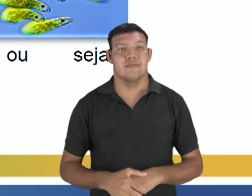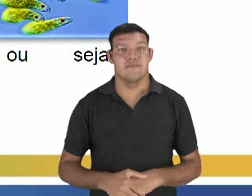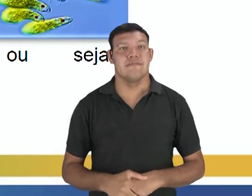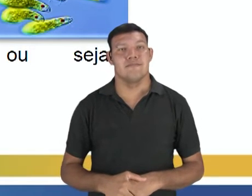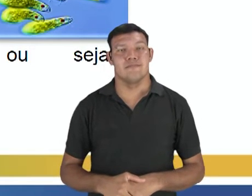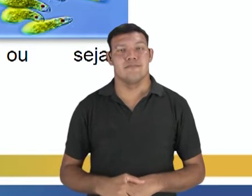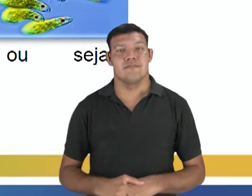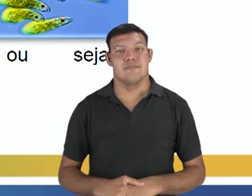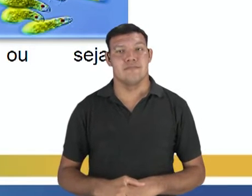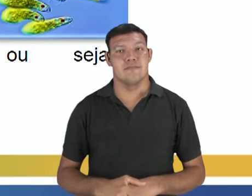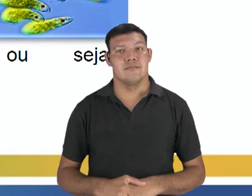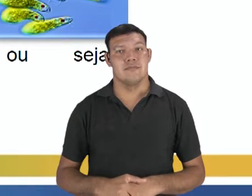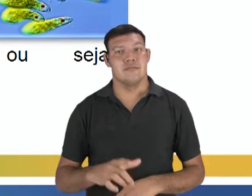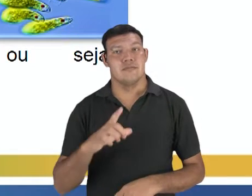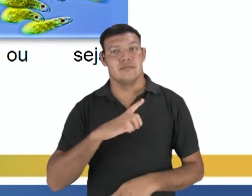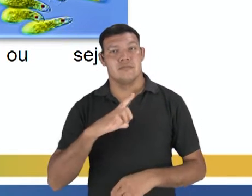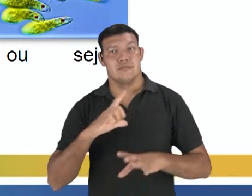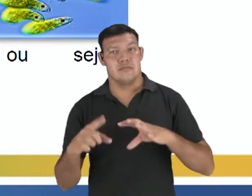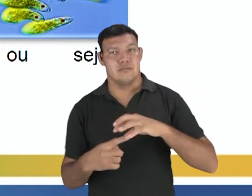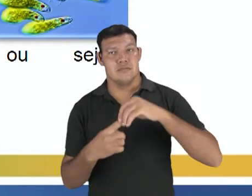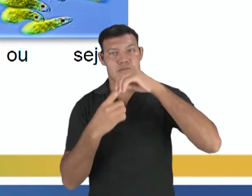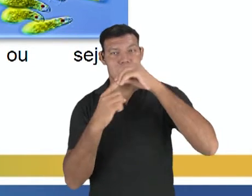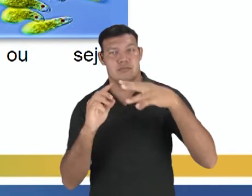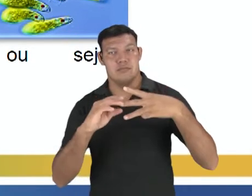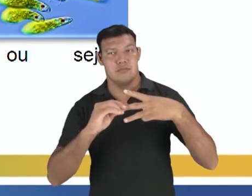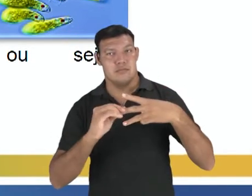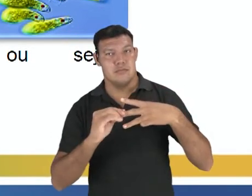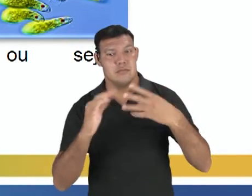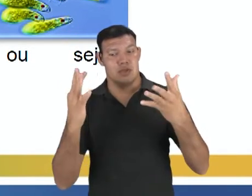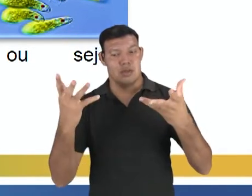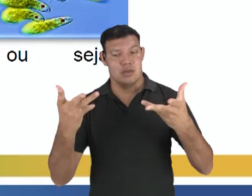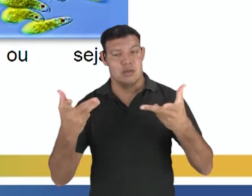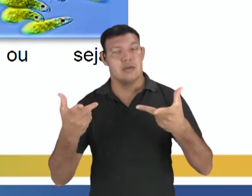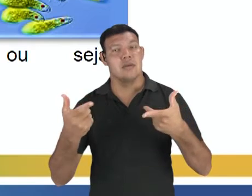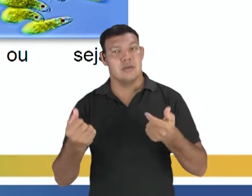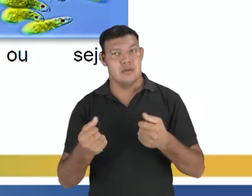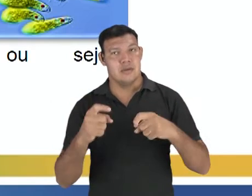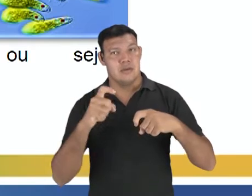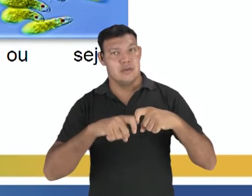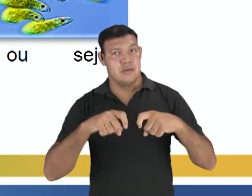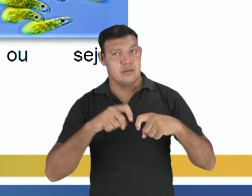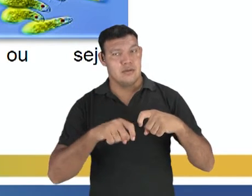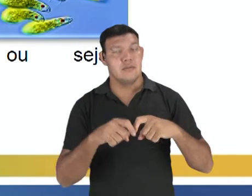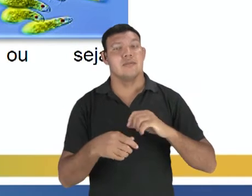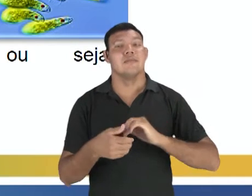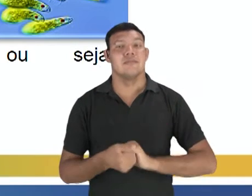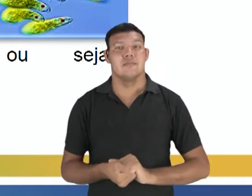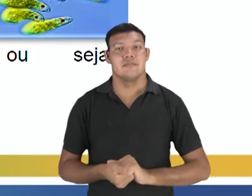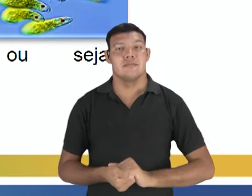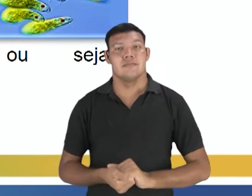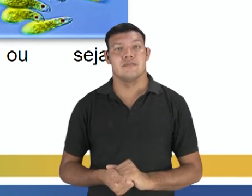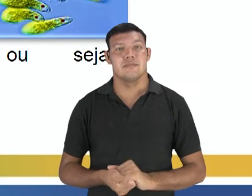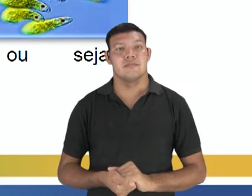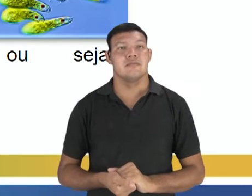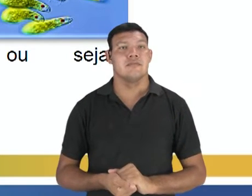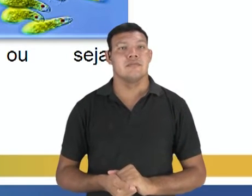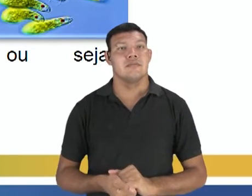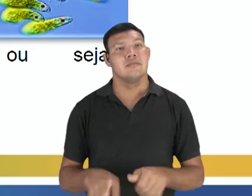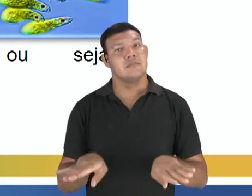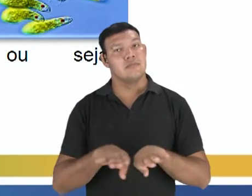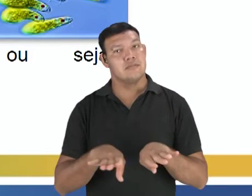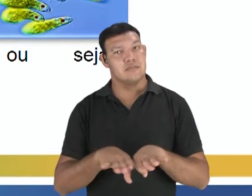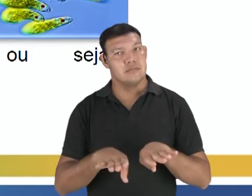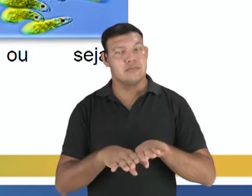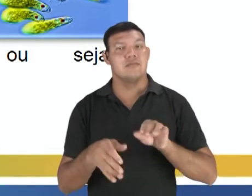São algas unicelulares, que têm a capacidade de reprodução apenas assexuada e